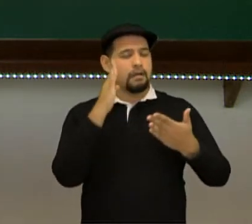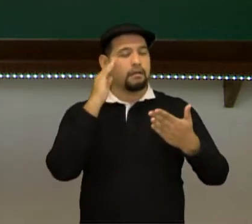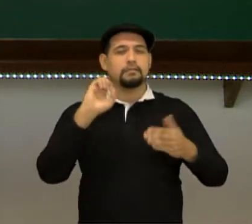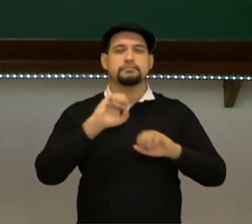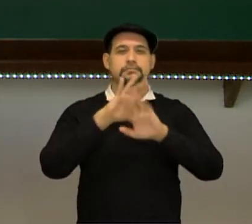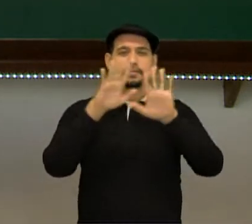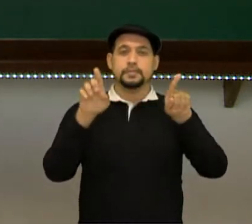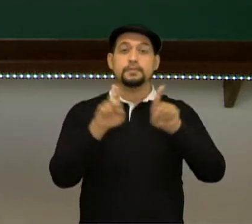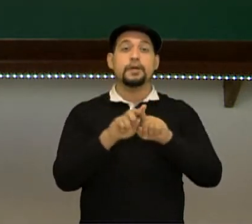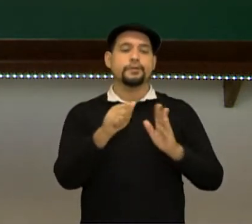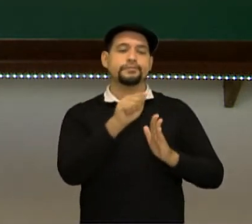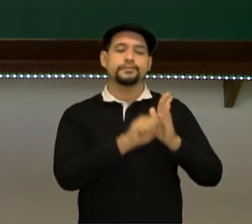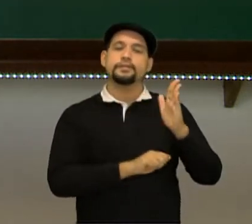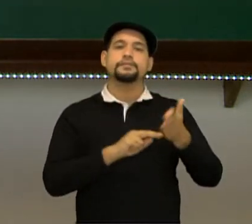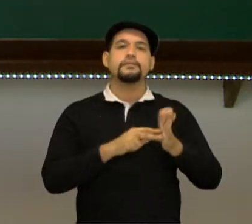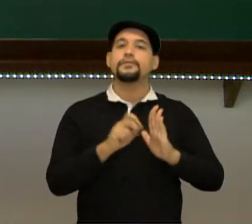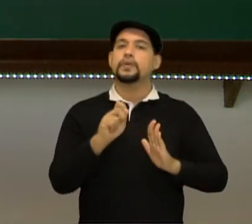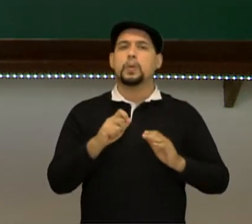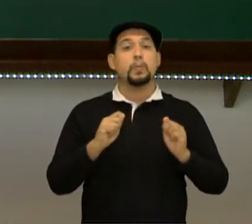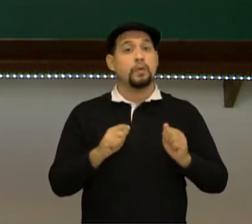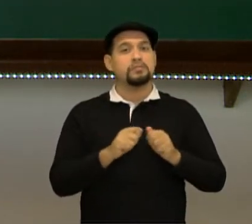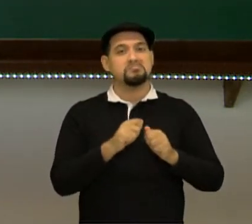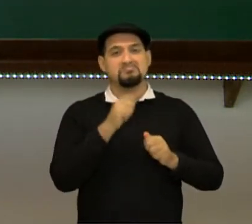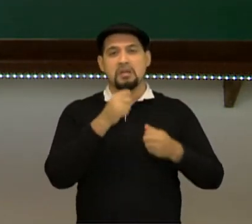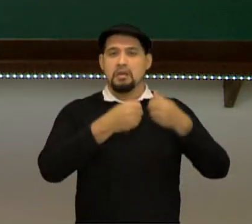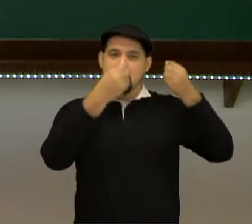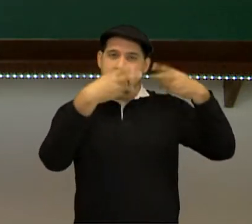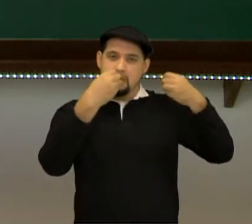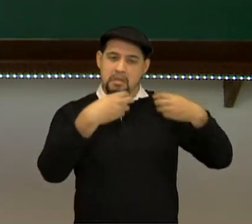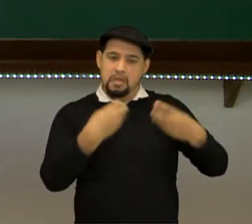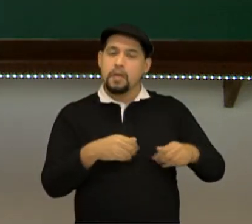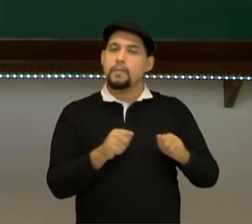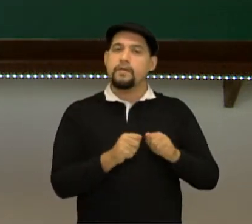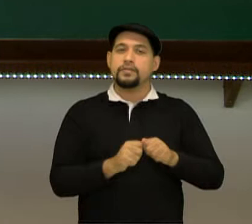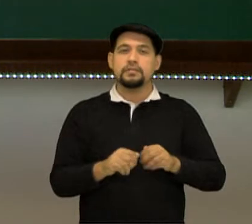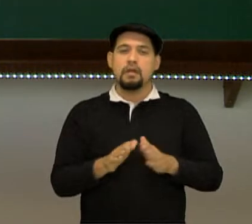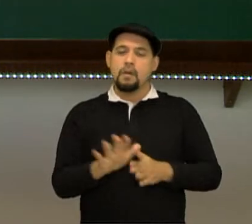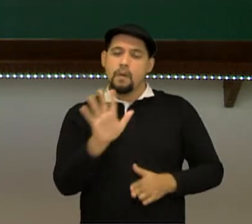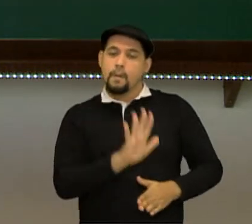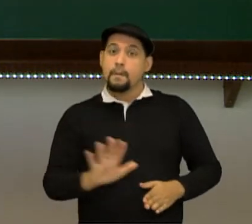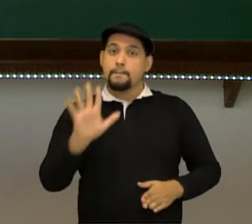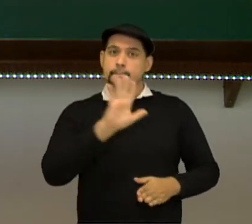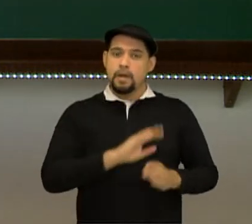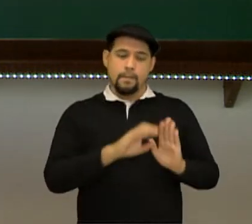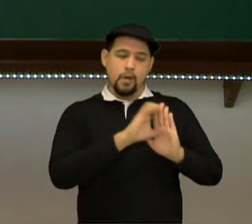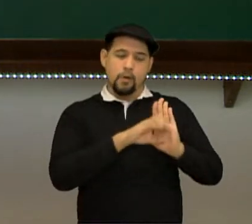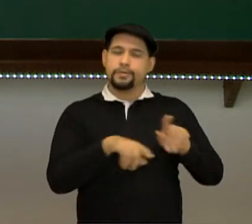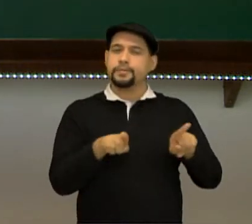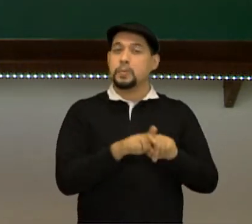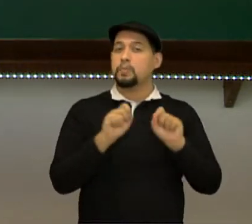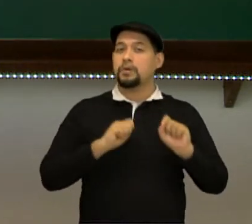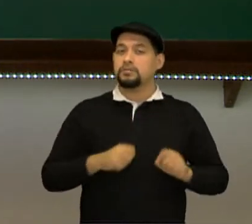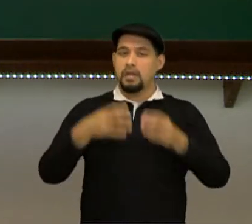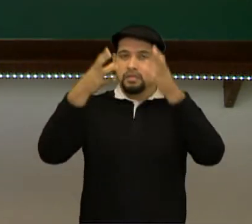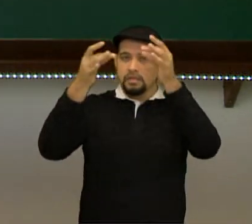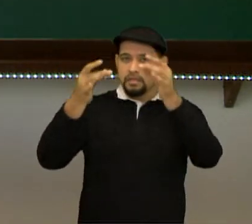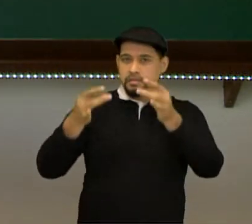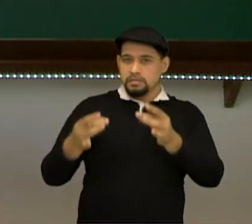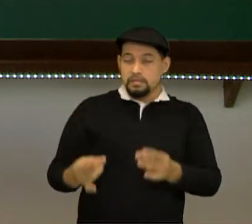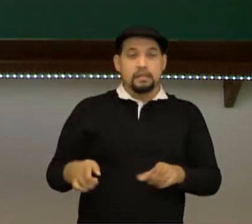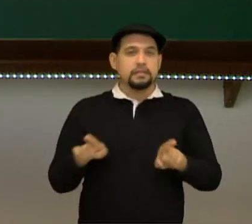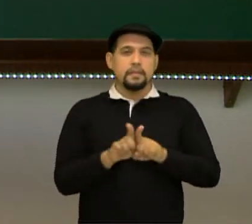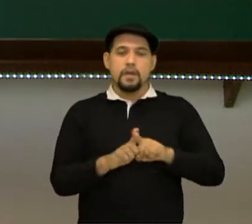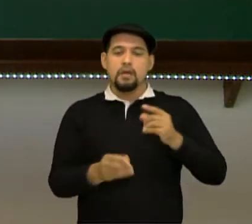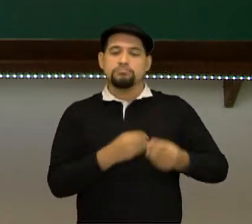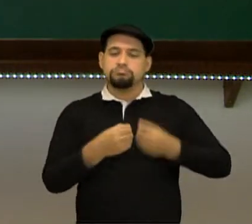aqui que o texto pode ser descritivo podemos fazer um mapa conceitual vocês podem com bom então maneira